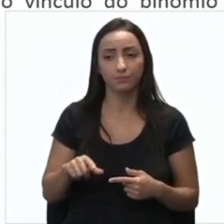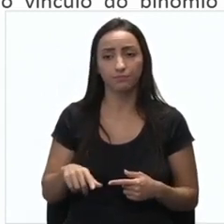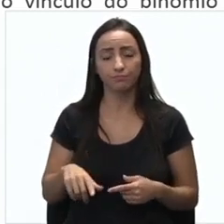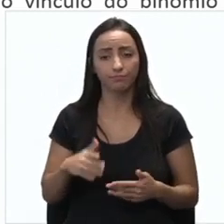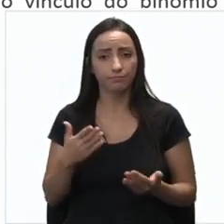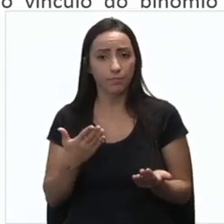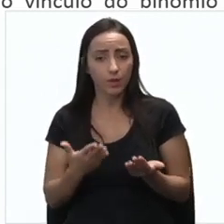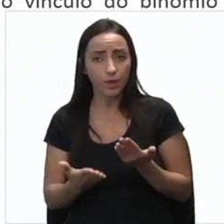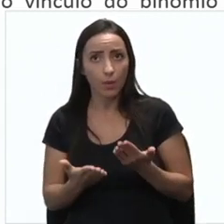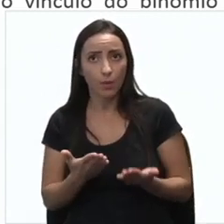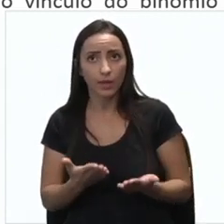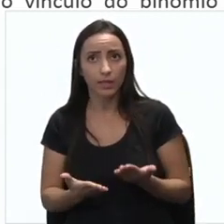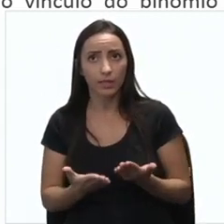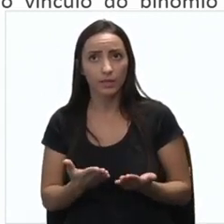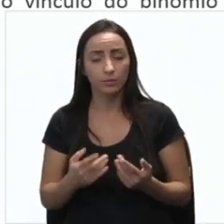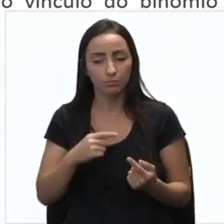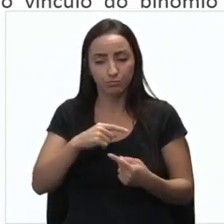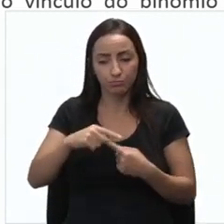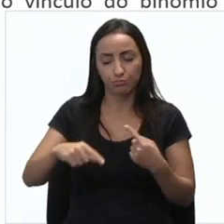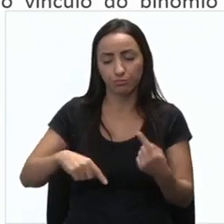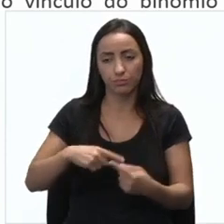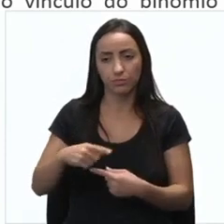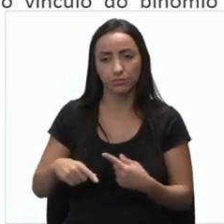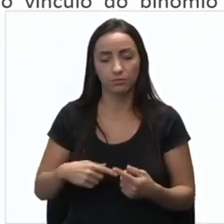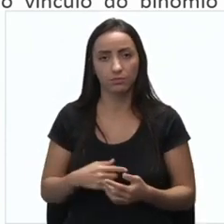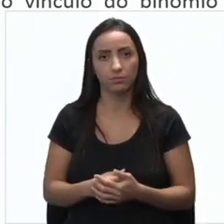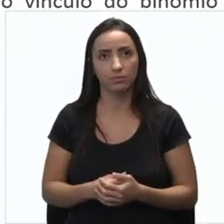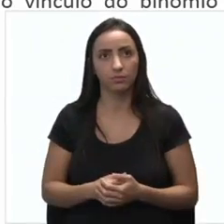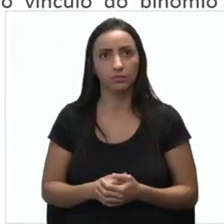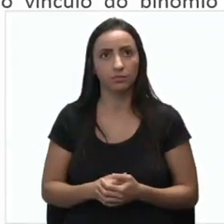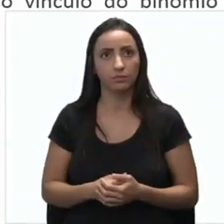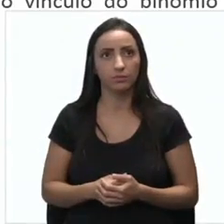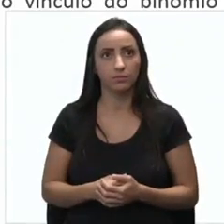participação do usuário, paciente,